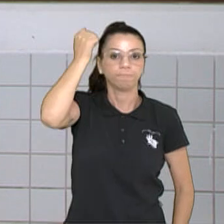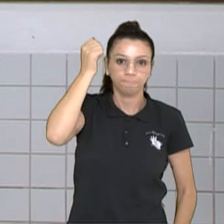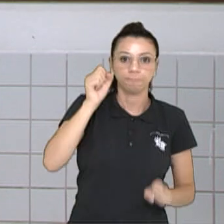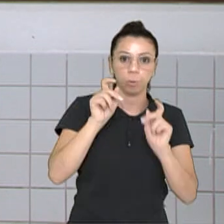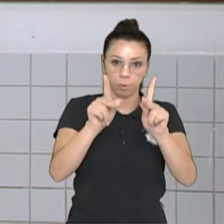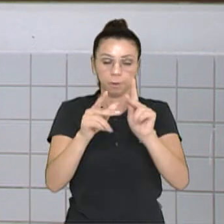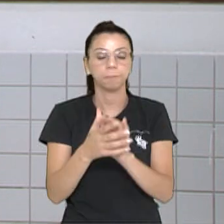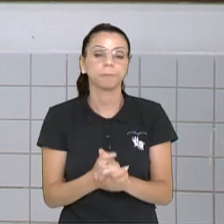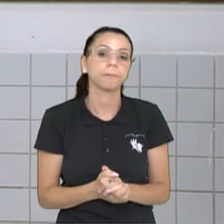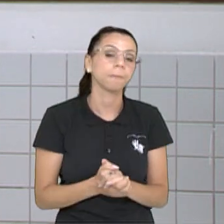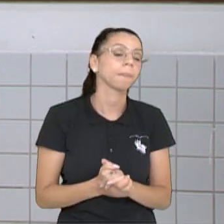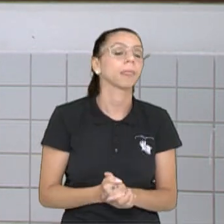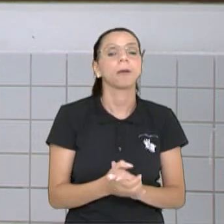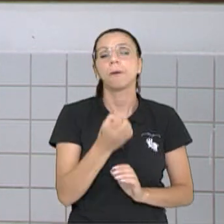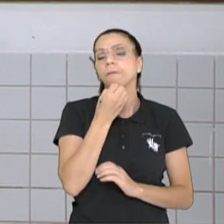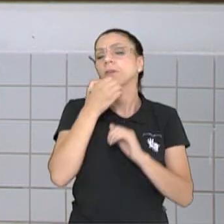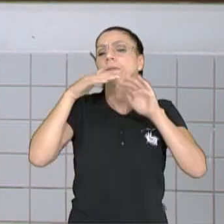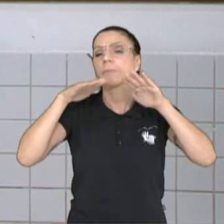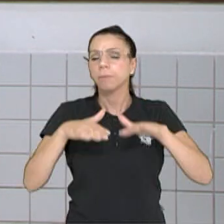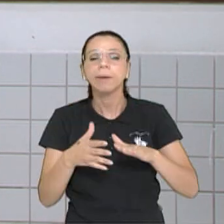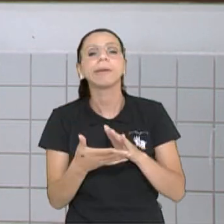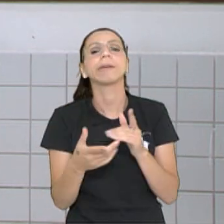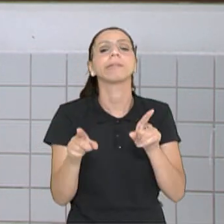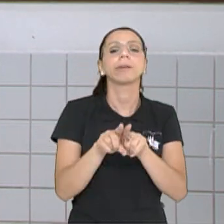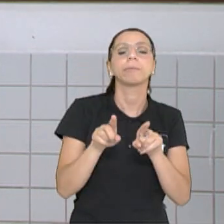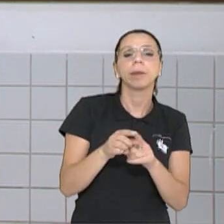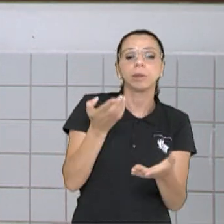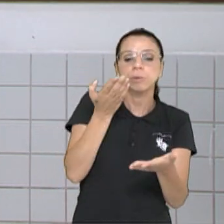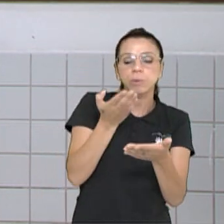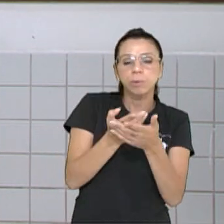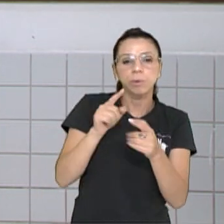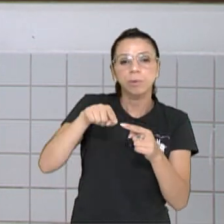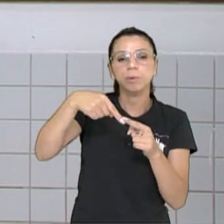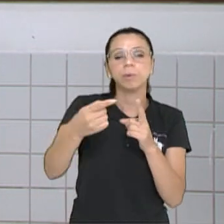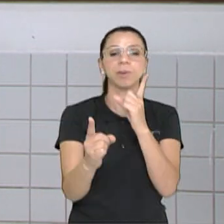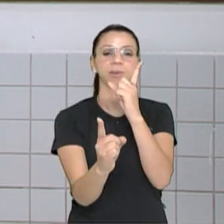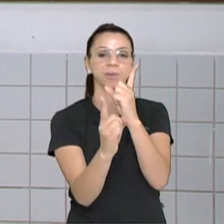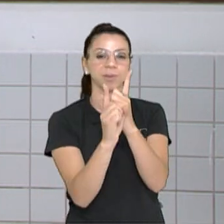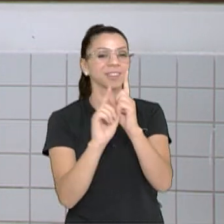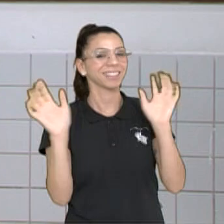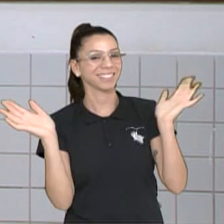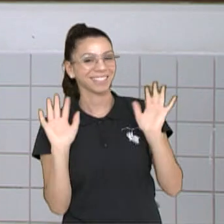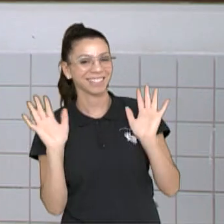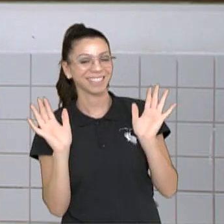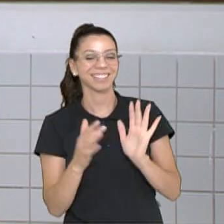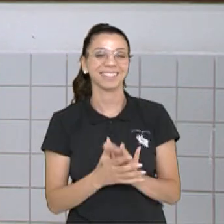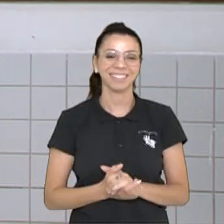Então, fiquem bem, estudem, a gente se encontra aqui na próxima aula.